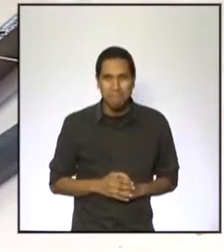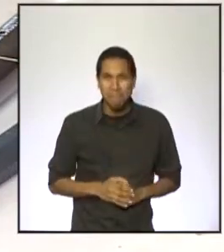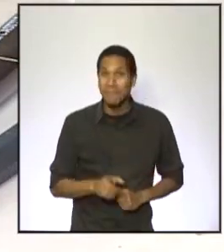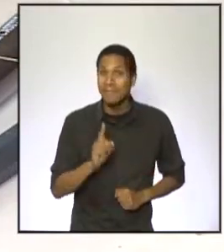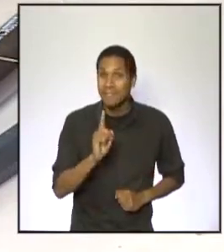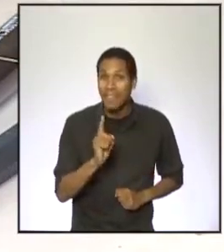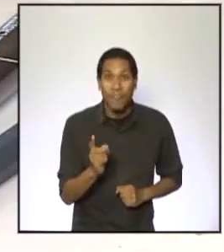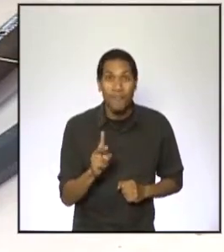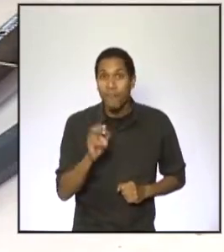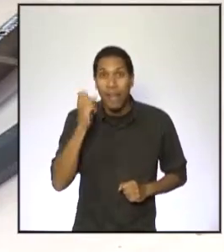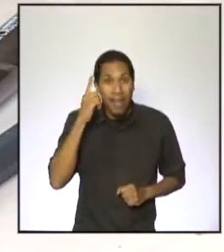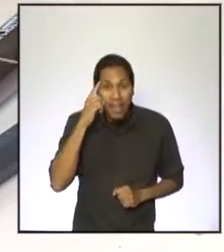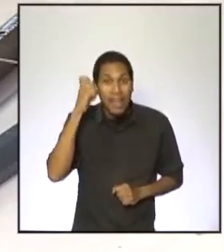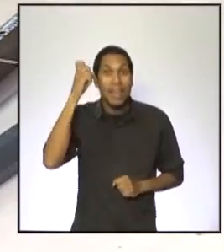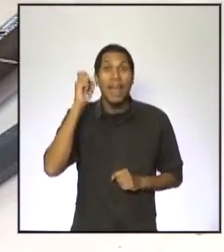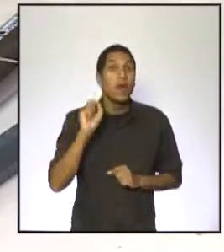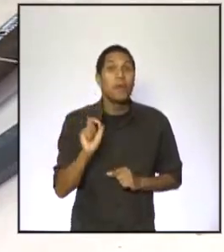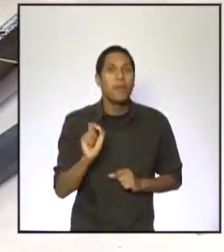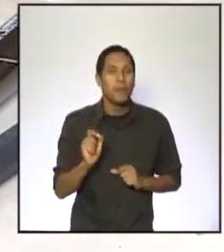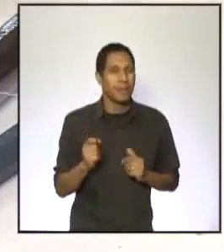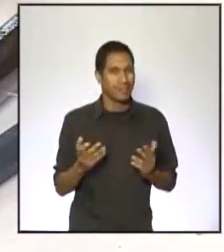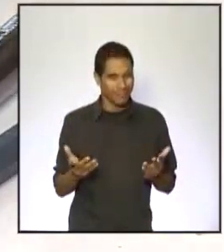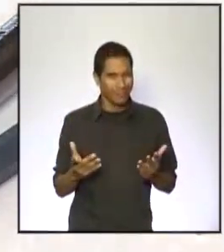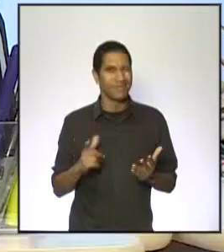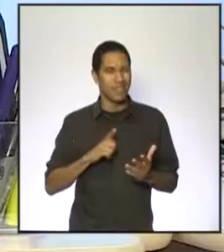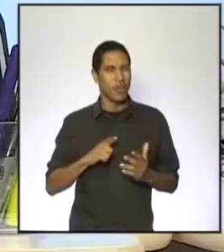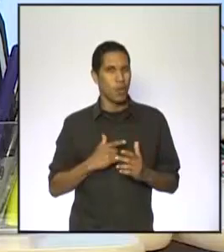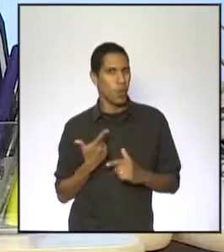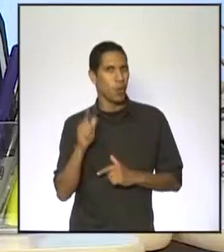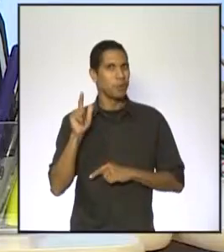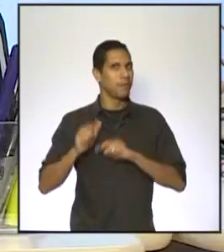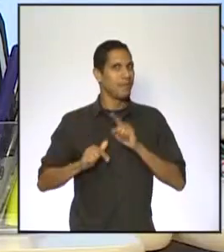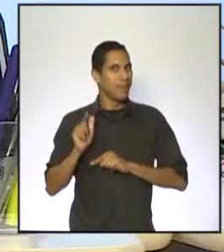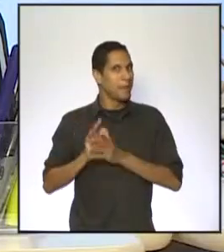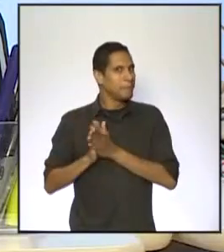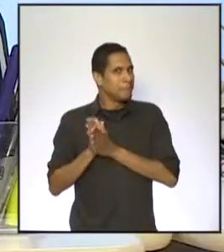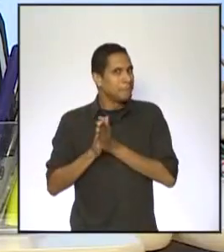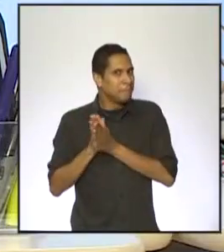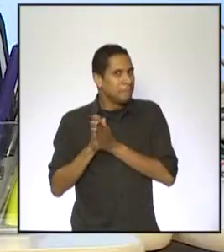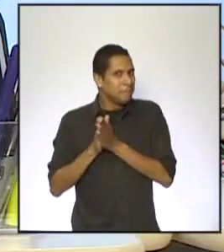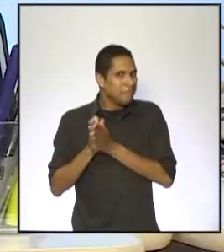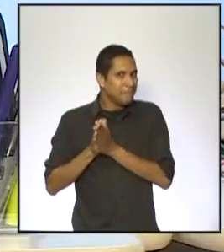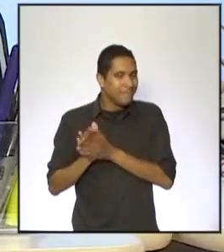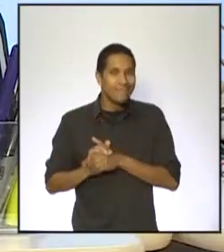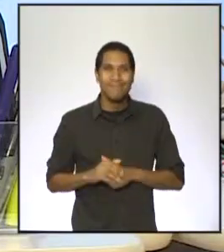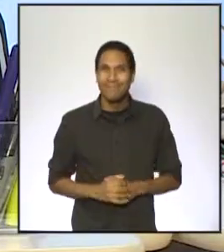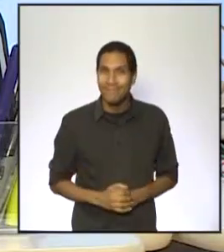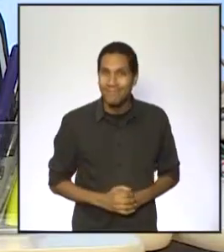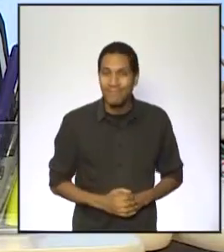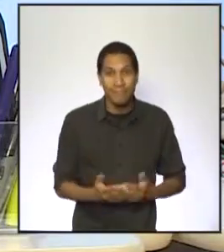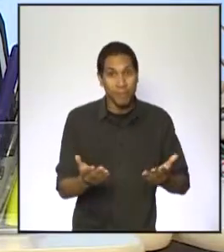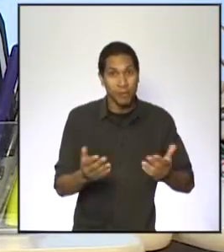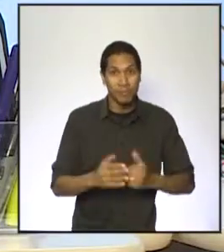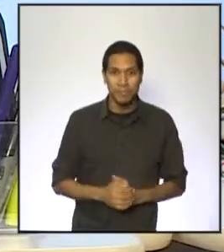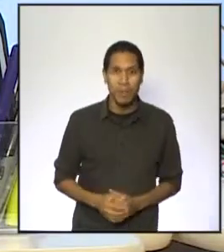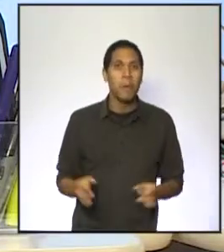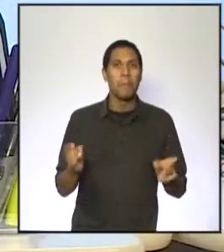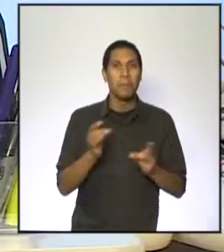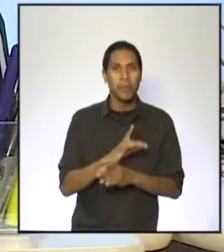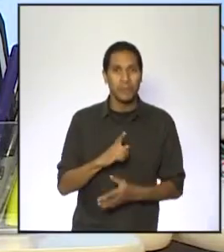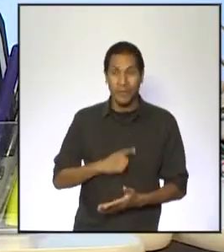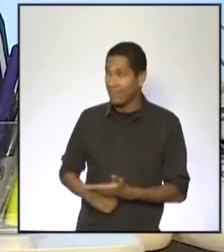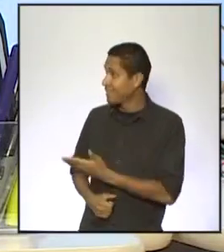aqui criar mais um recurso. Bom, finalizei aqui